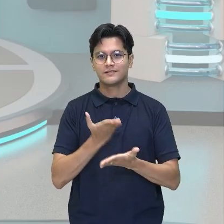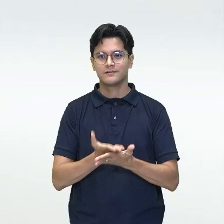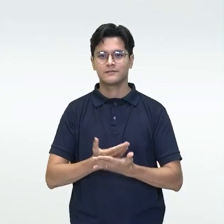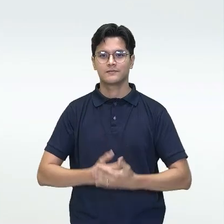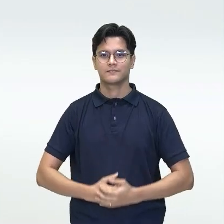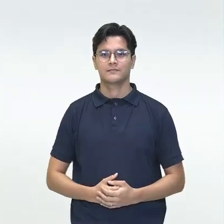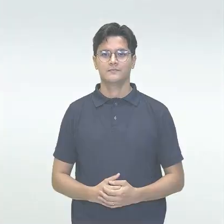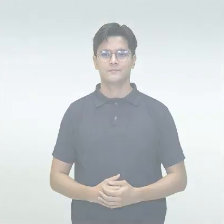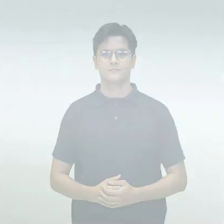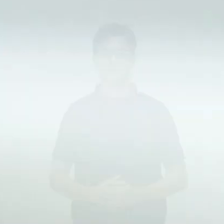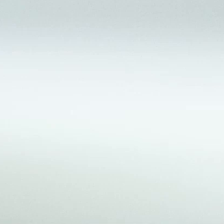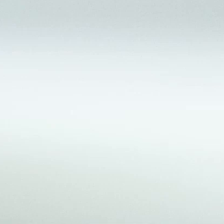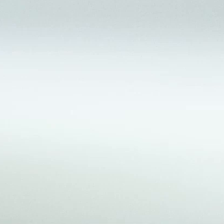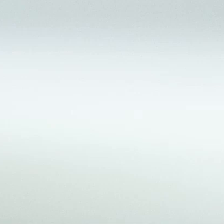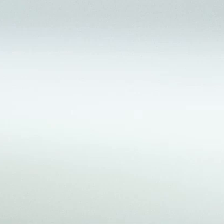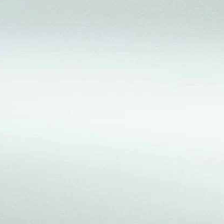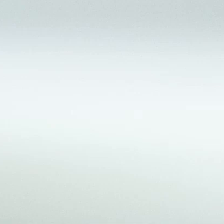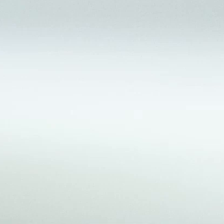aula.